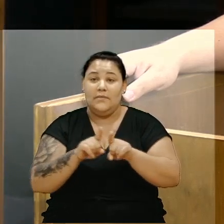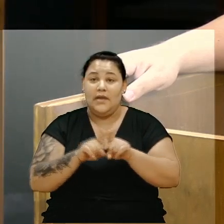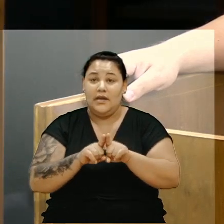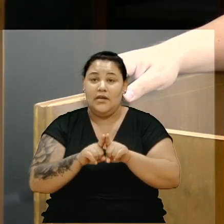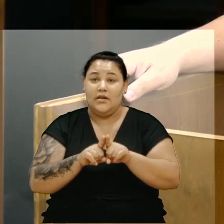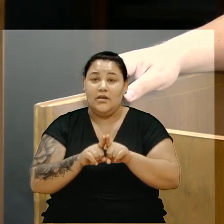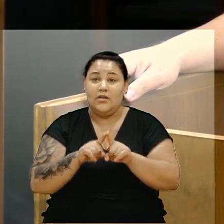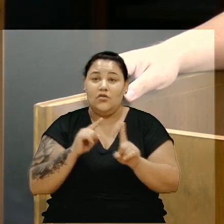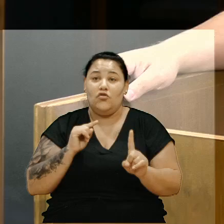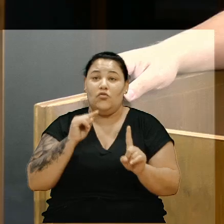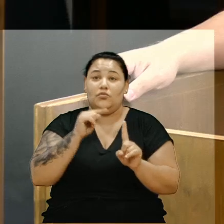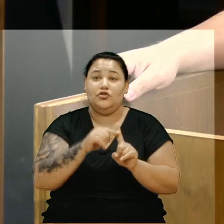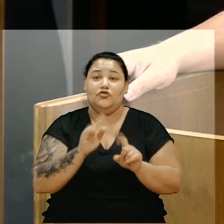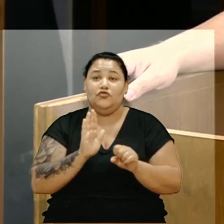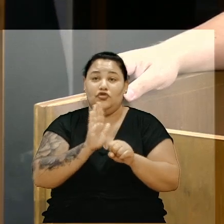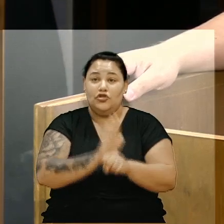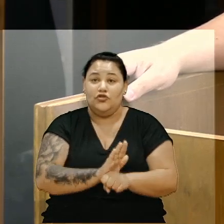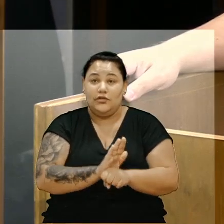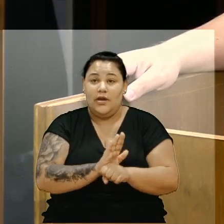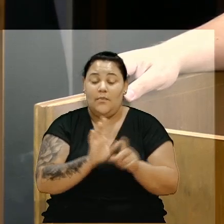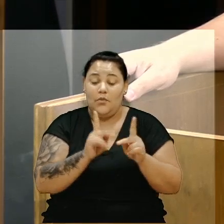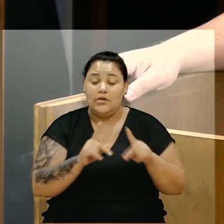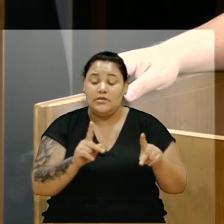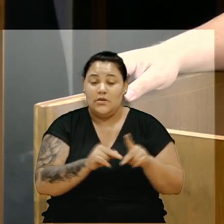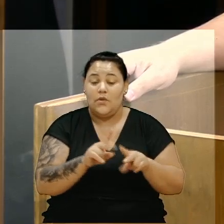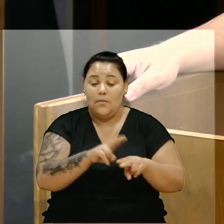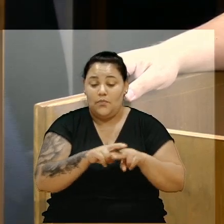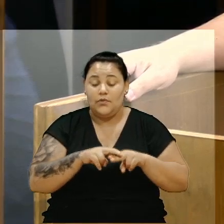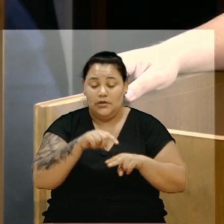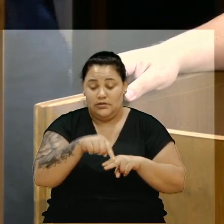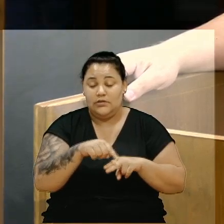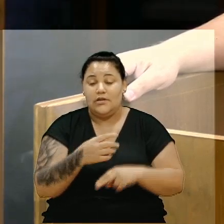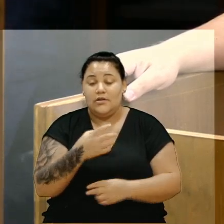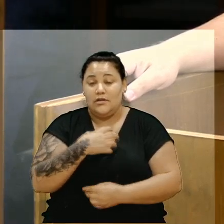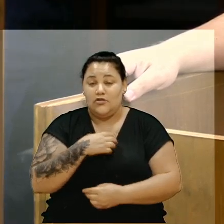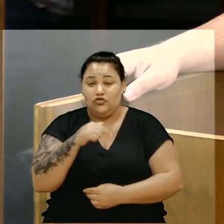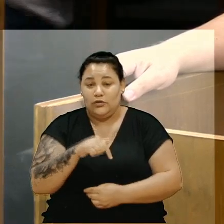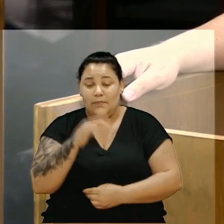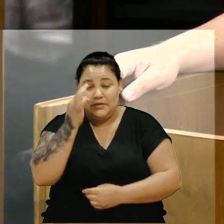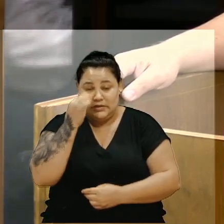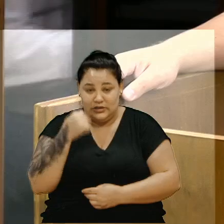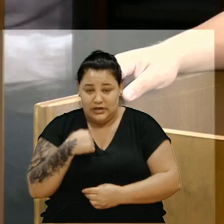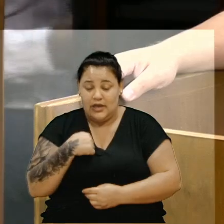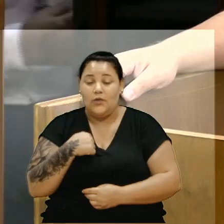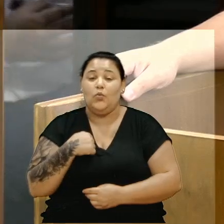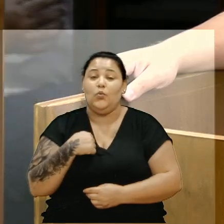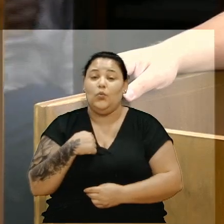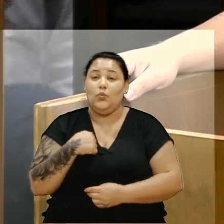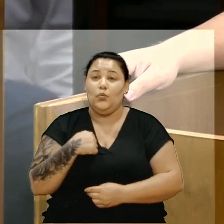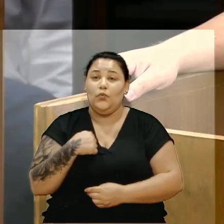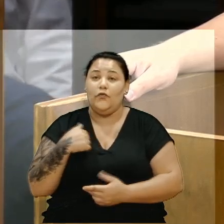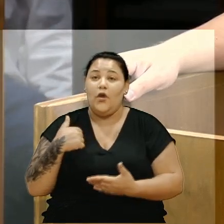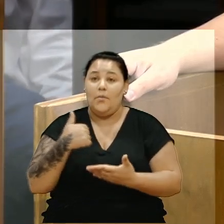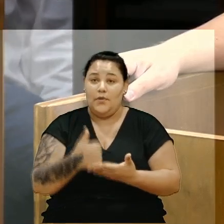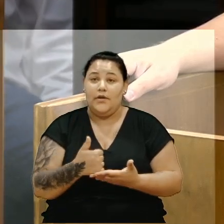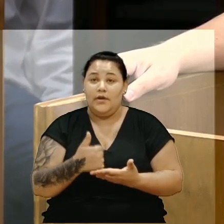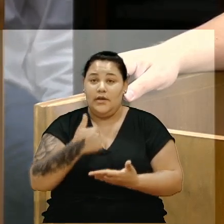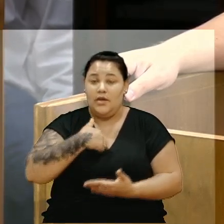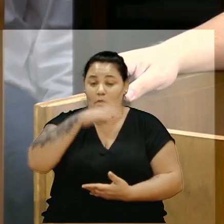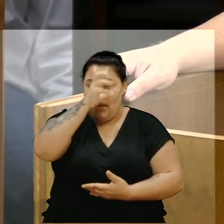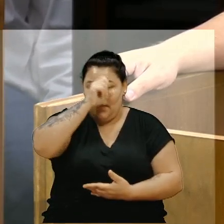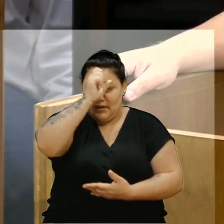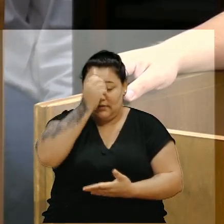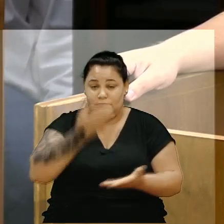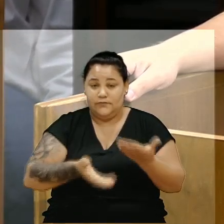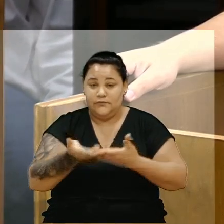a população, que é por isso que nós estamos aqui. Então, contem comigo como um parceiro, estou aqui para aprender e tenho aprendido com os senhores.